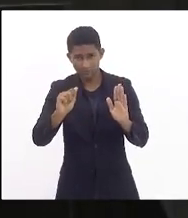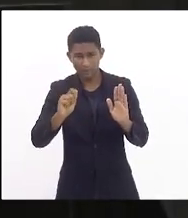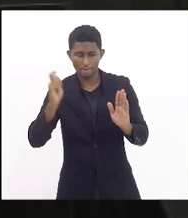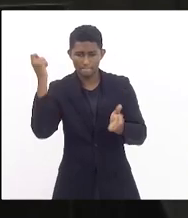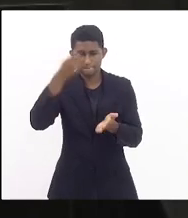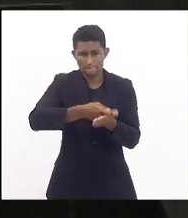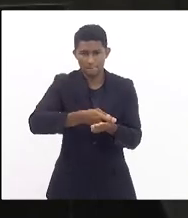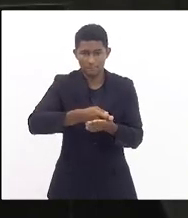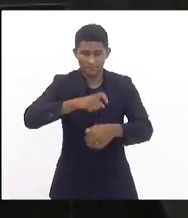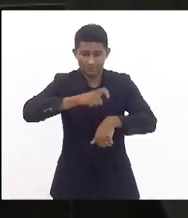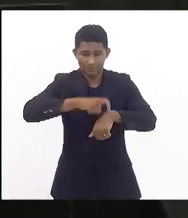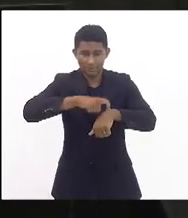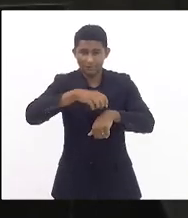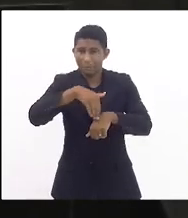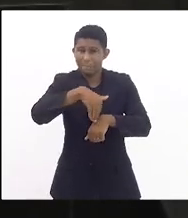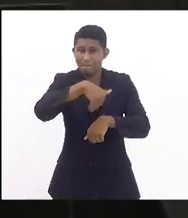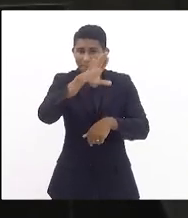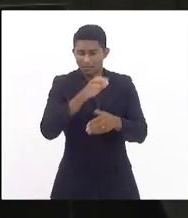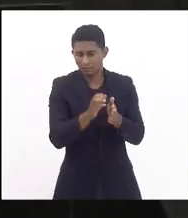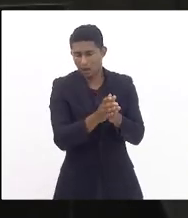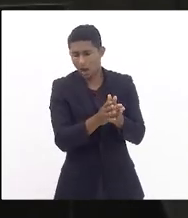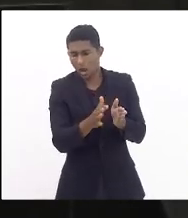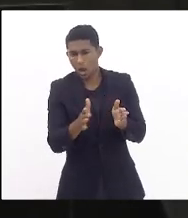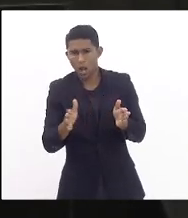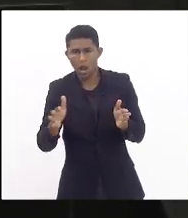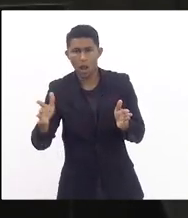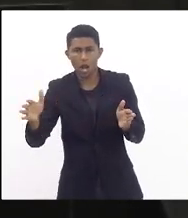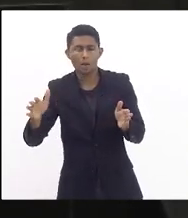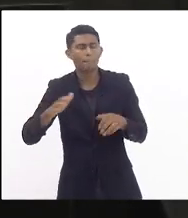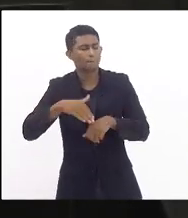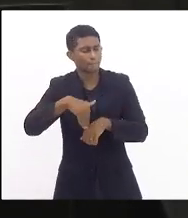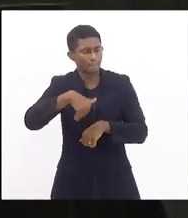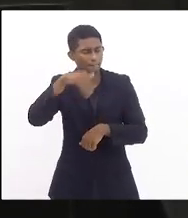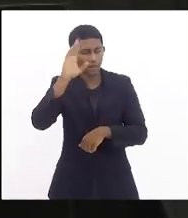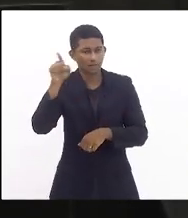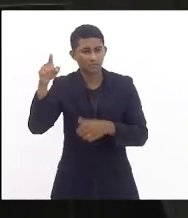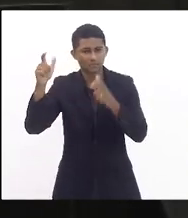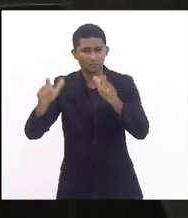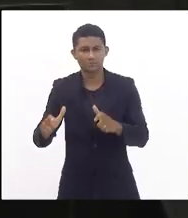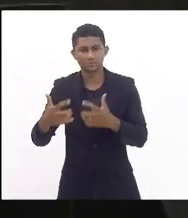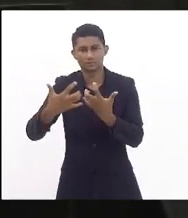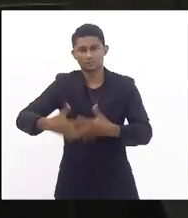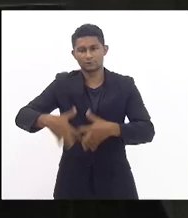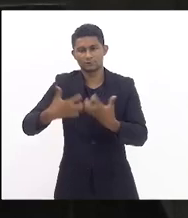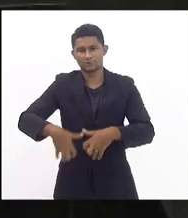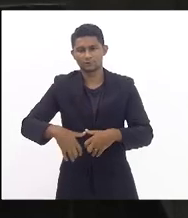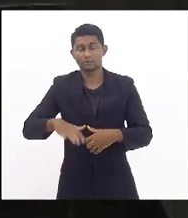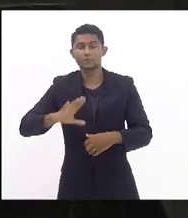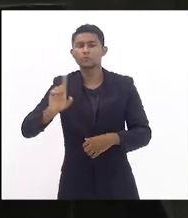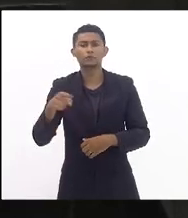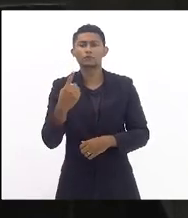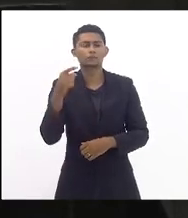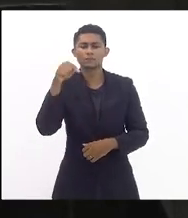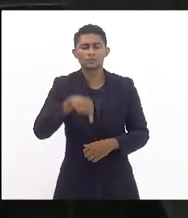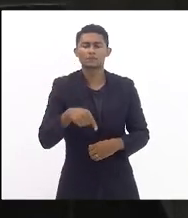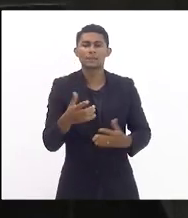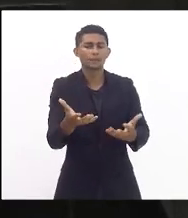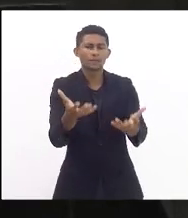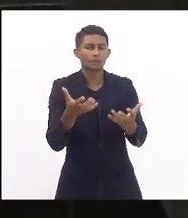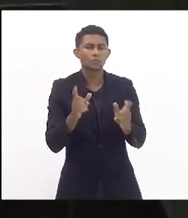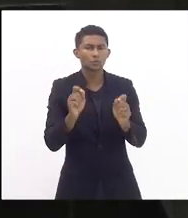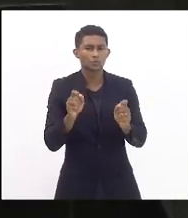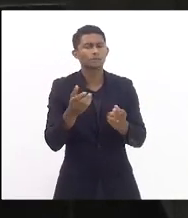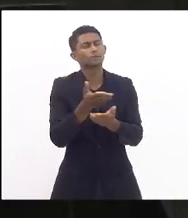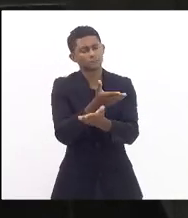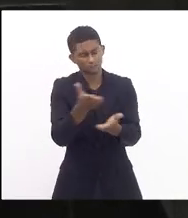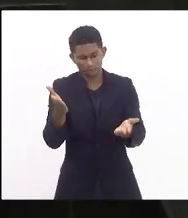da tragédia, em especial em Petrópolis. E o que é que nós estamos pretendendo? Como as senhoras e os